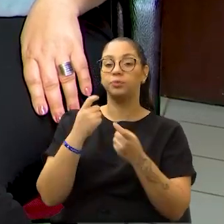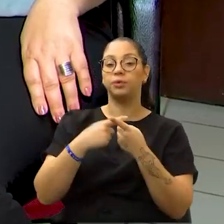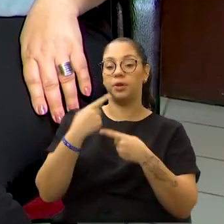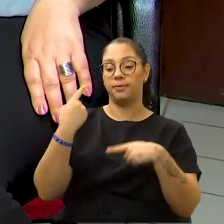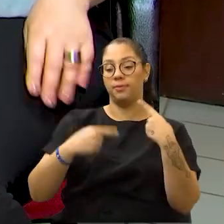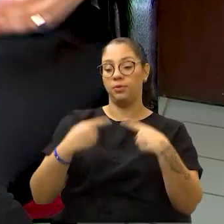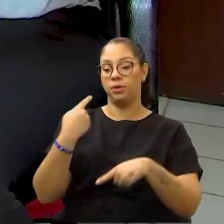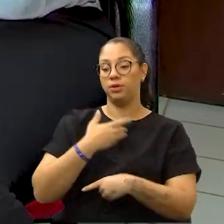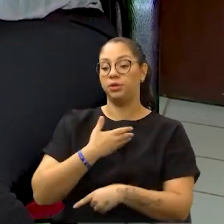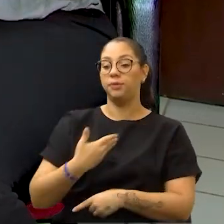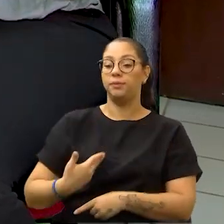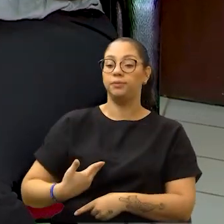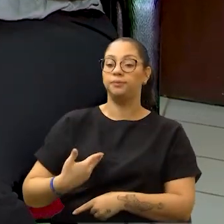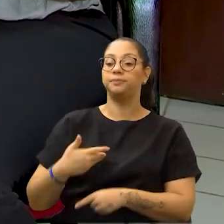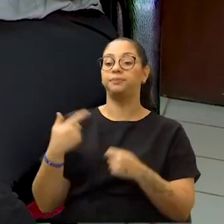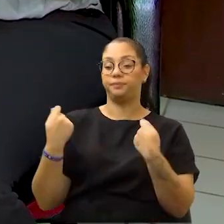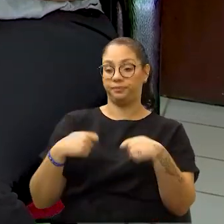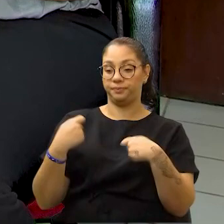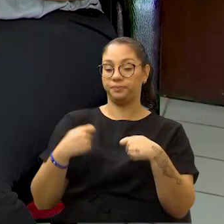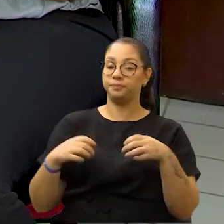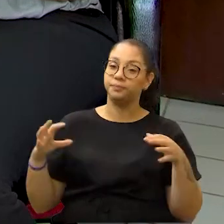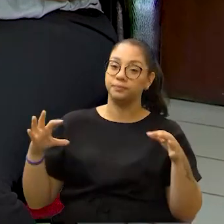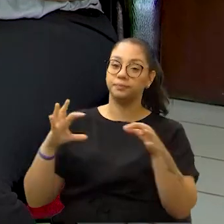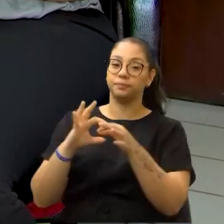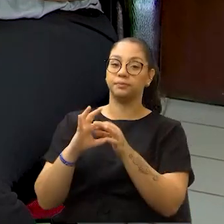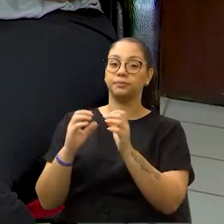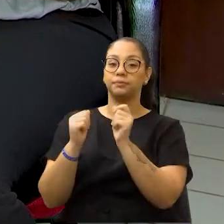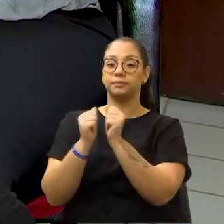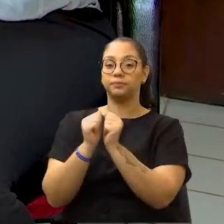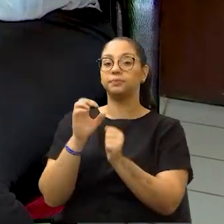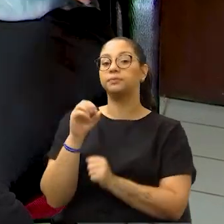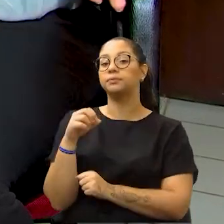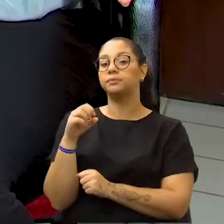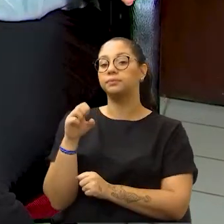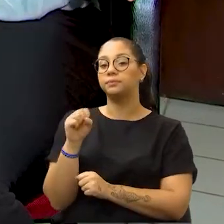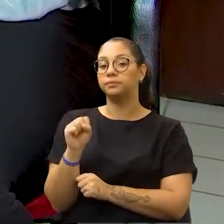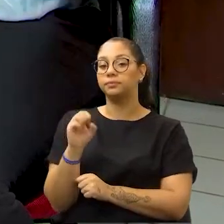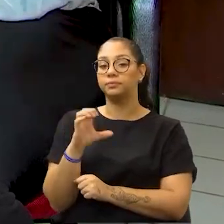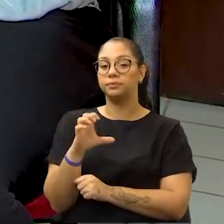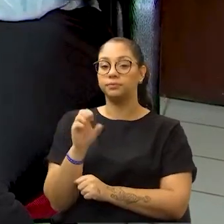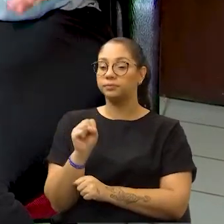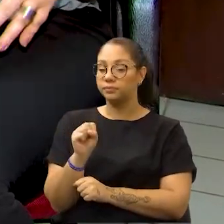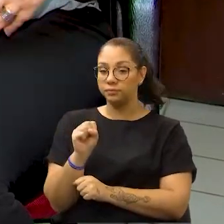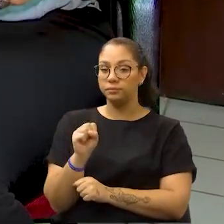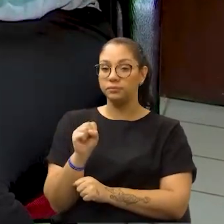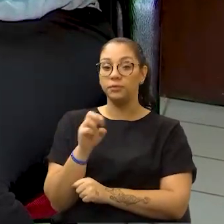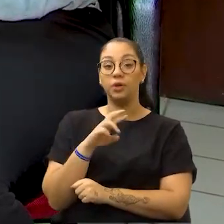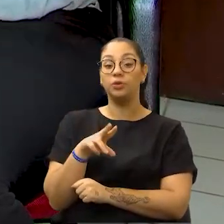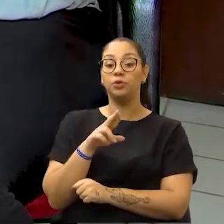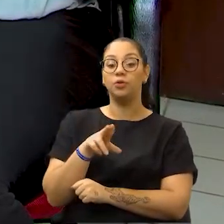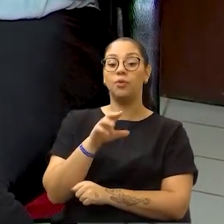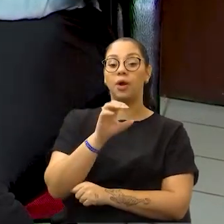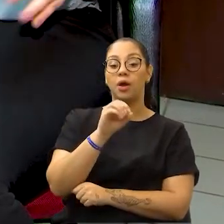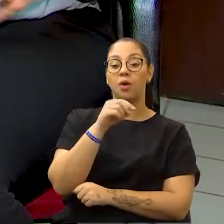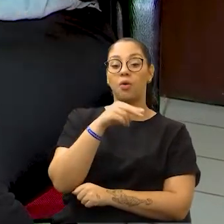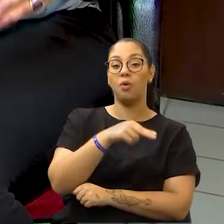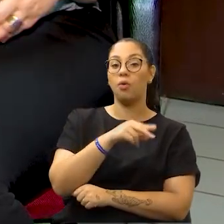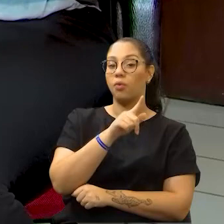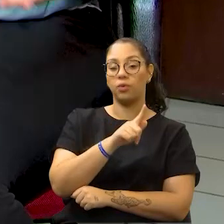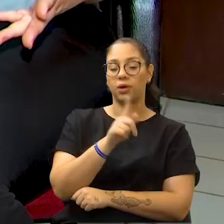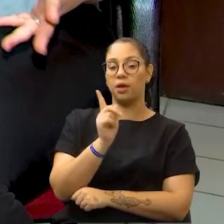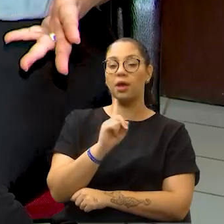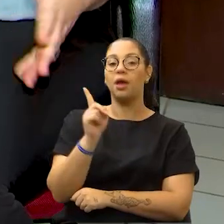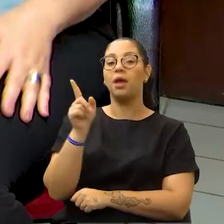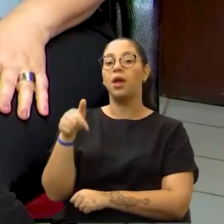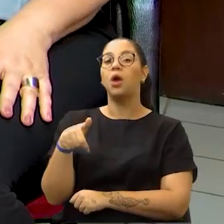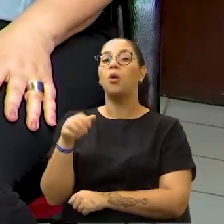a política pública tem que estar junto com as OSCs. Hoje a gente não fala mais ONG, né? A gente fala OSC, Organização